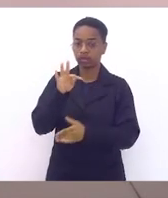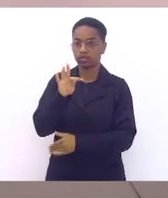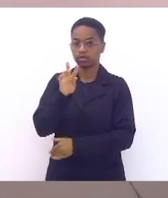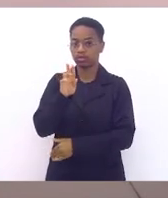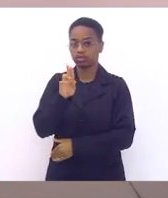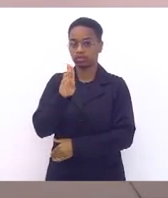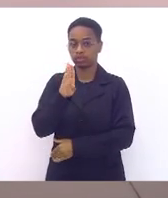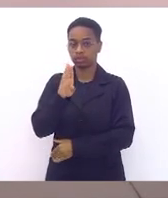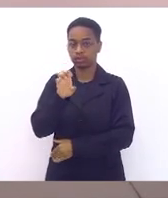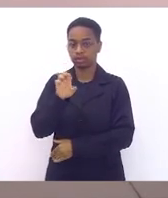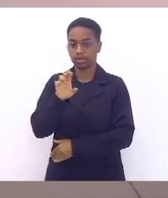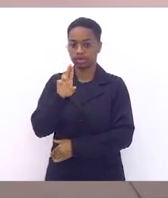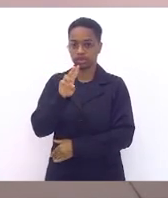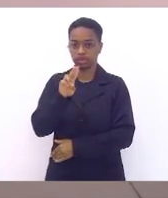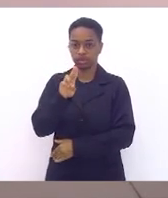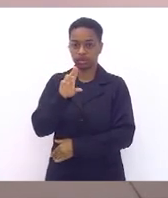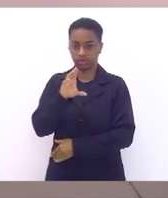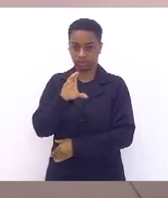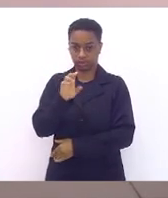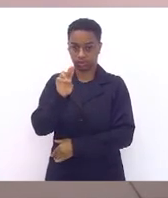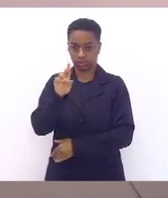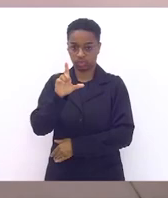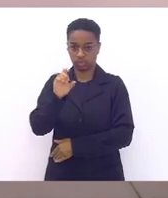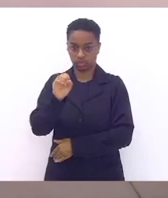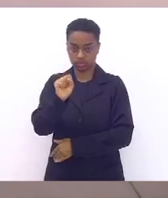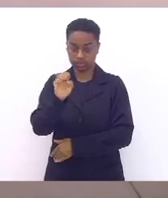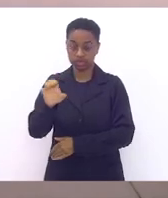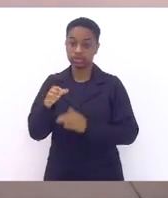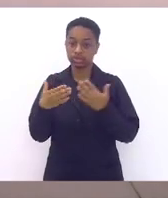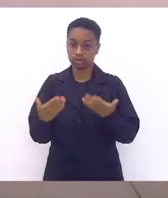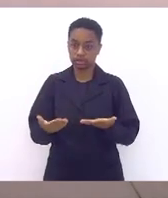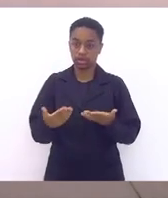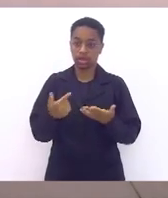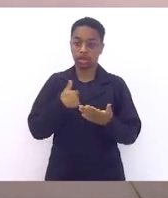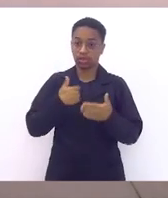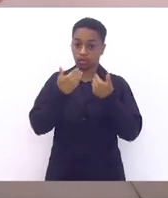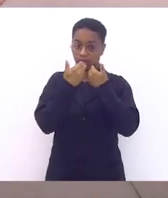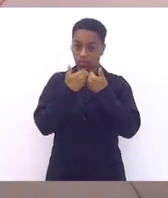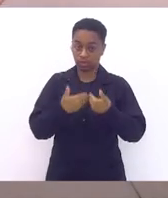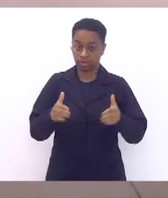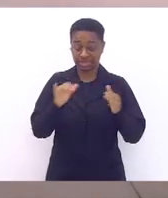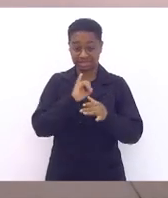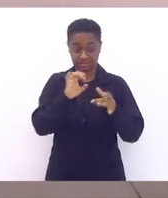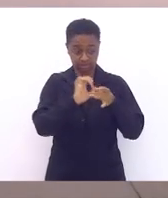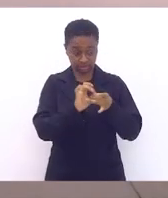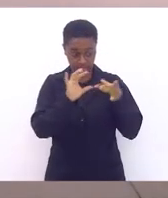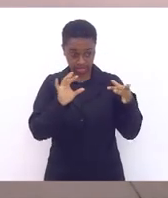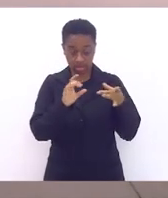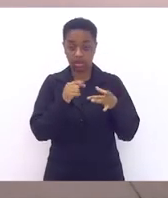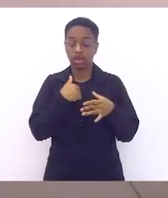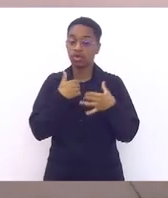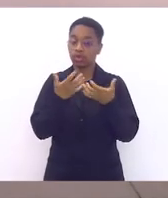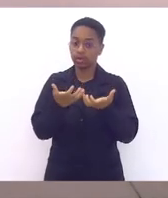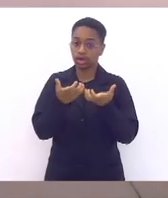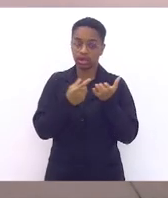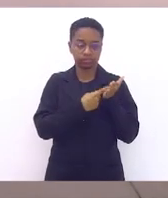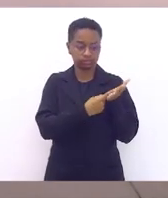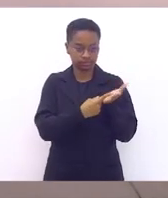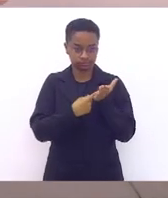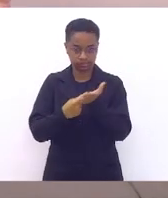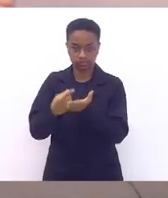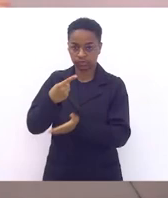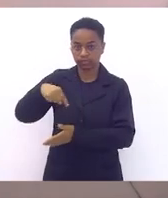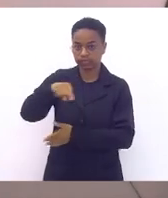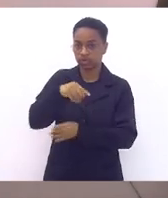doutor Mário, já encaminhando, eu vou abrir aqui, se me permitirem, eu queria fazer um acordo de